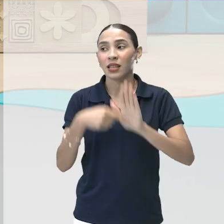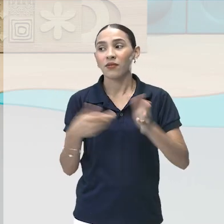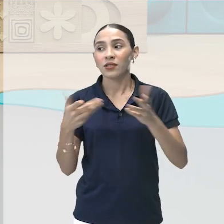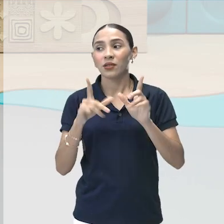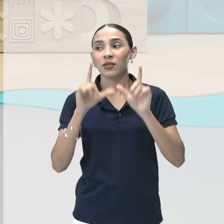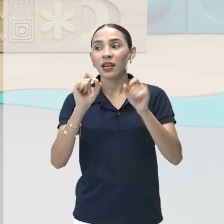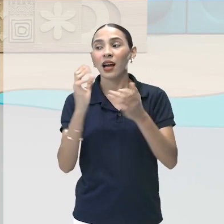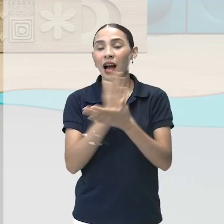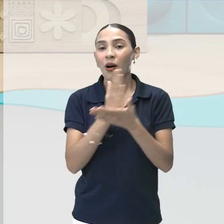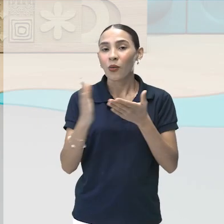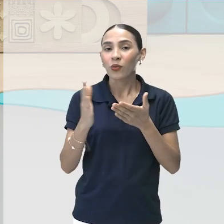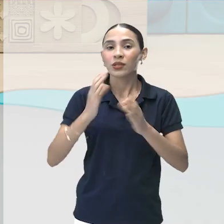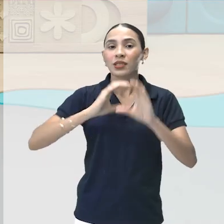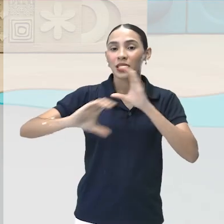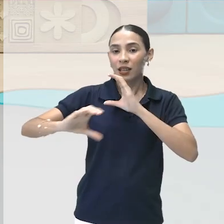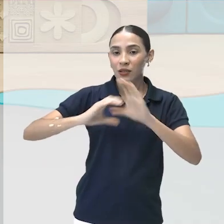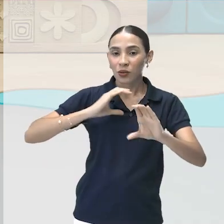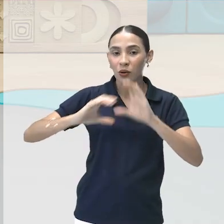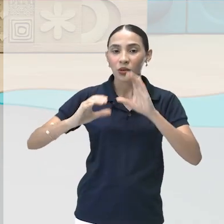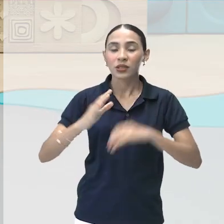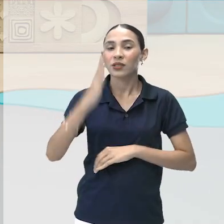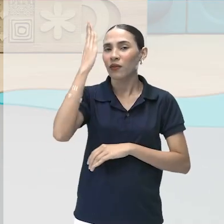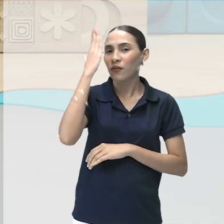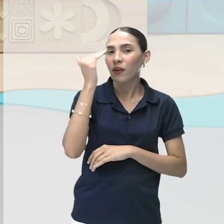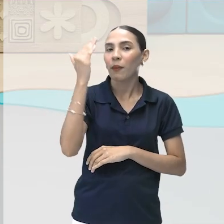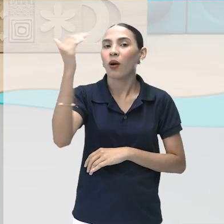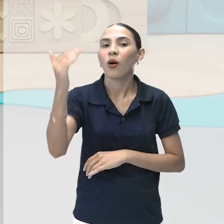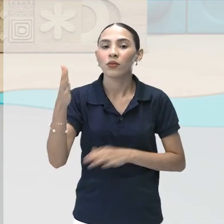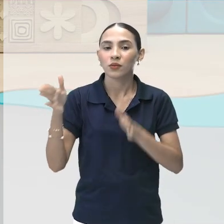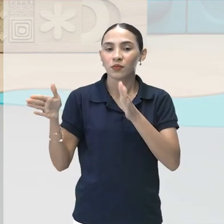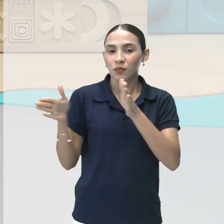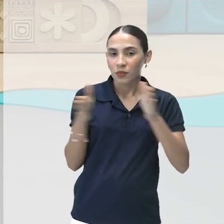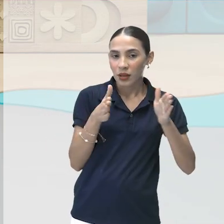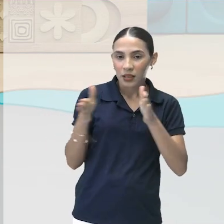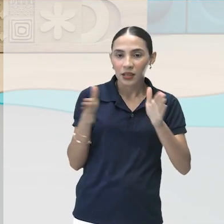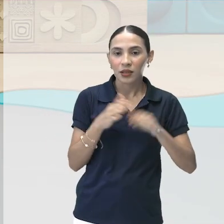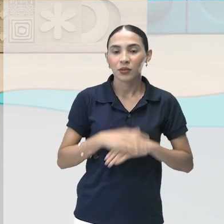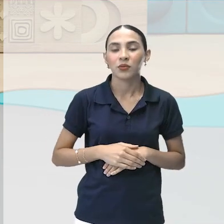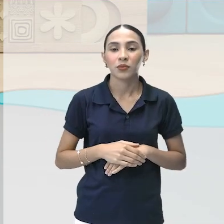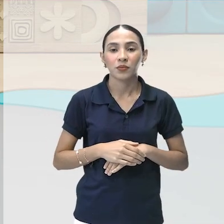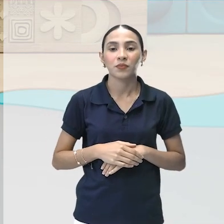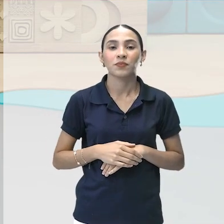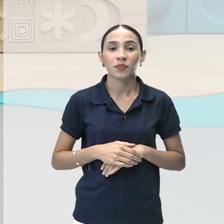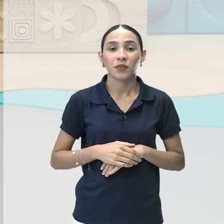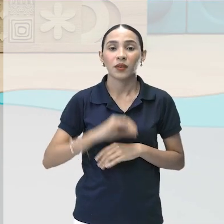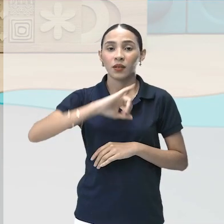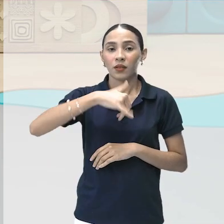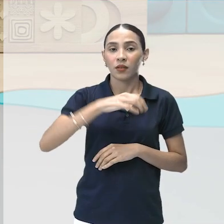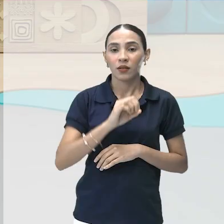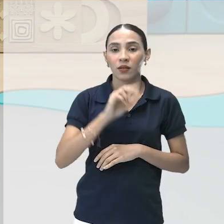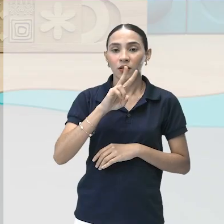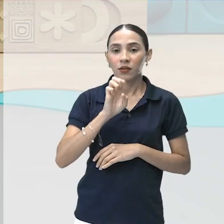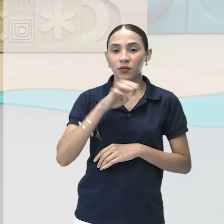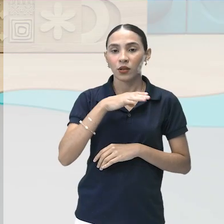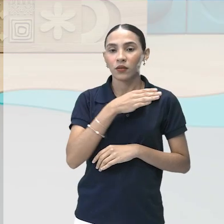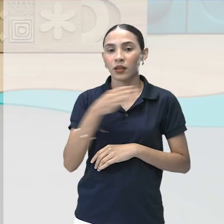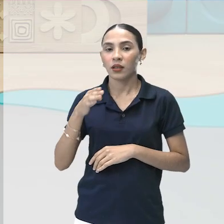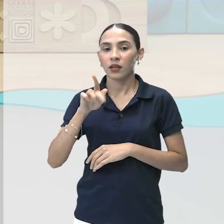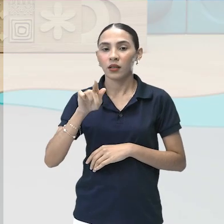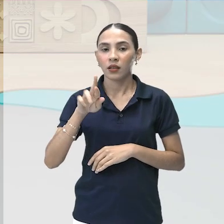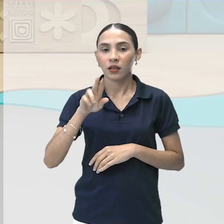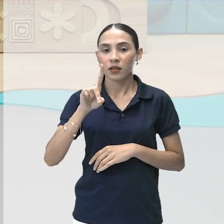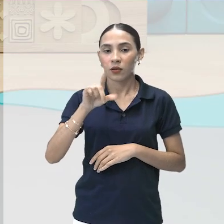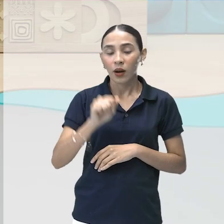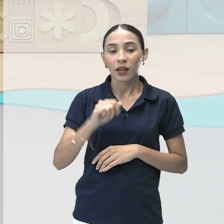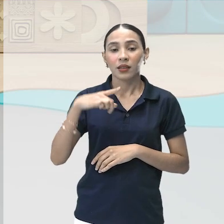vocês alguns cantores que fizeram sucesso durante esse período da Jovem Guarda. Então, aí nós